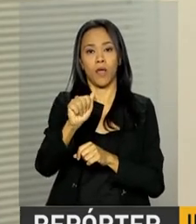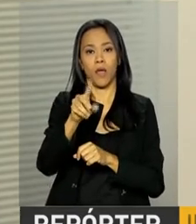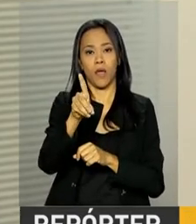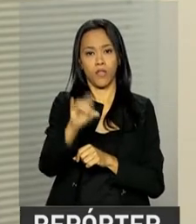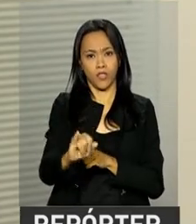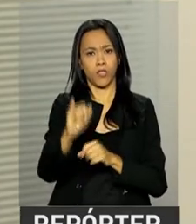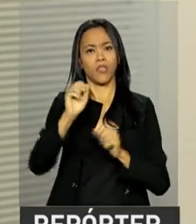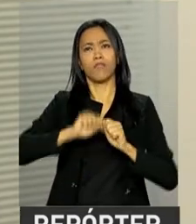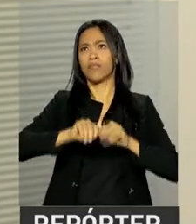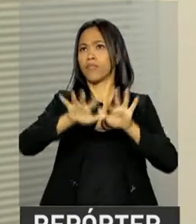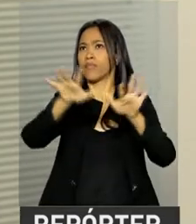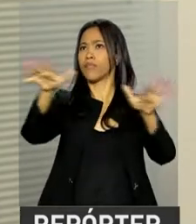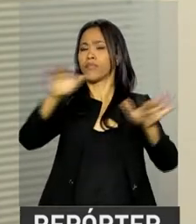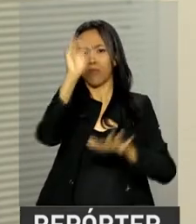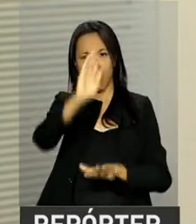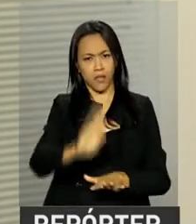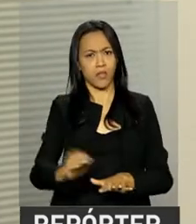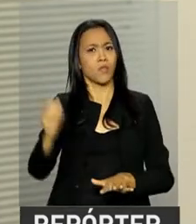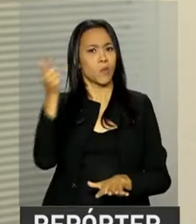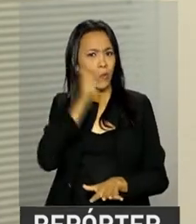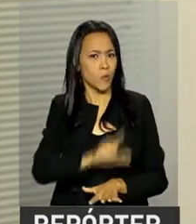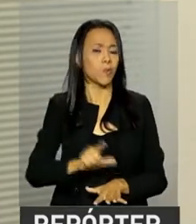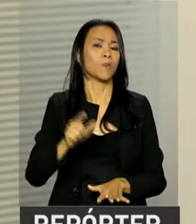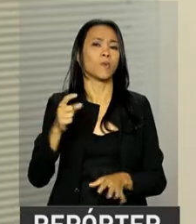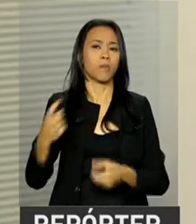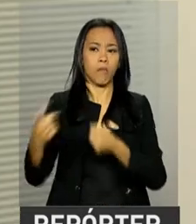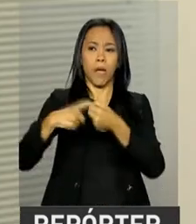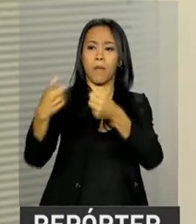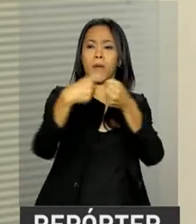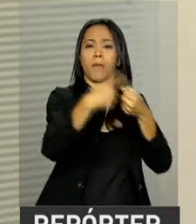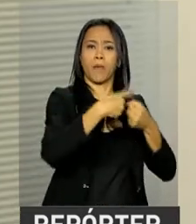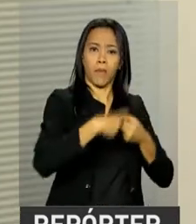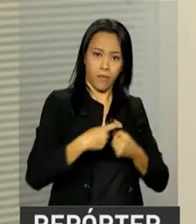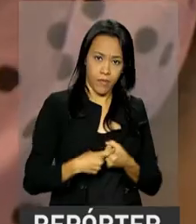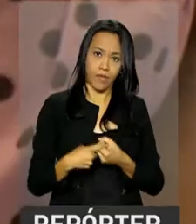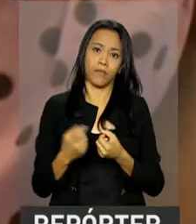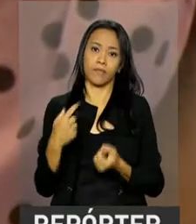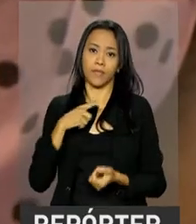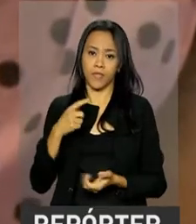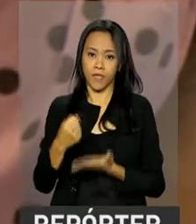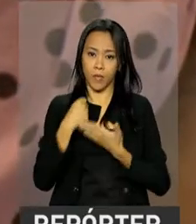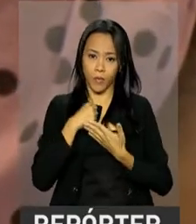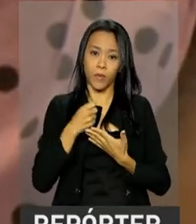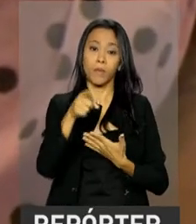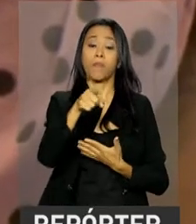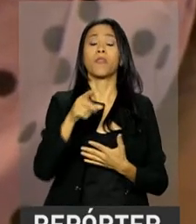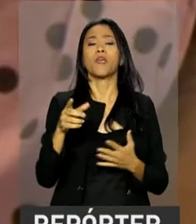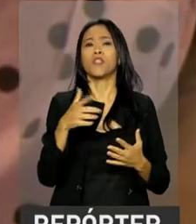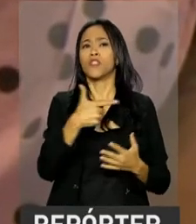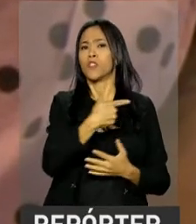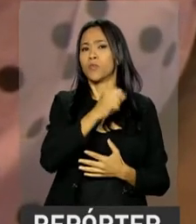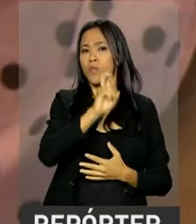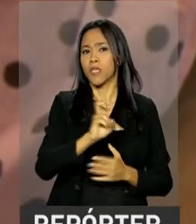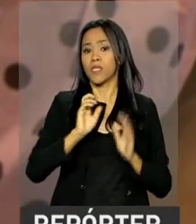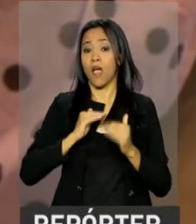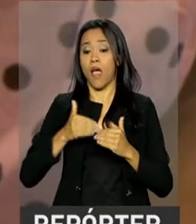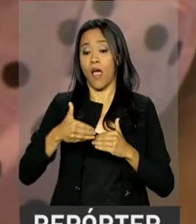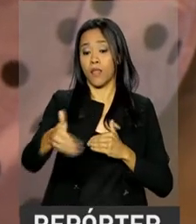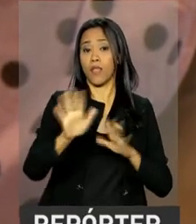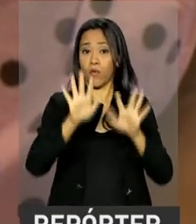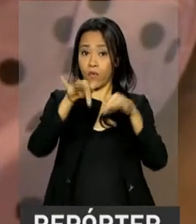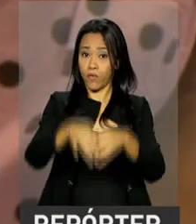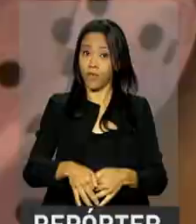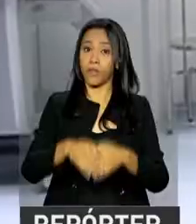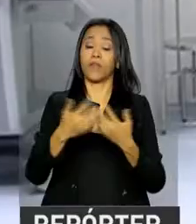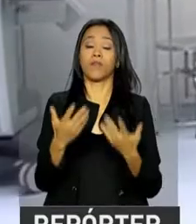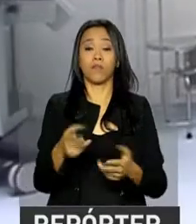no Brasil todo do que a gente conseguiria fazer se não tivéssemos esse apoio. De 2015 até o fim deste ano, graças ao